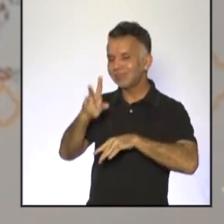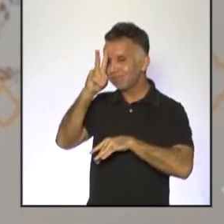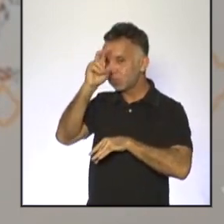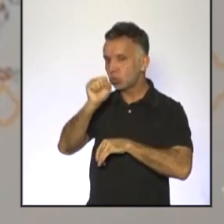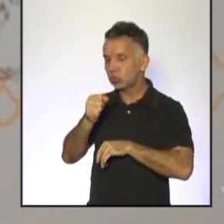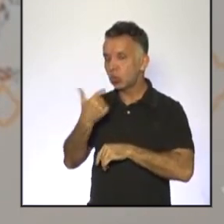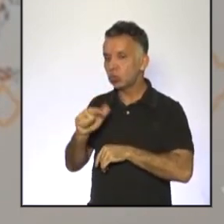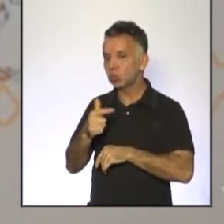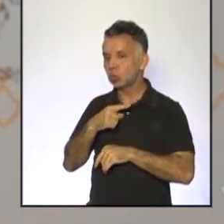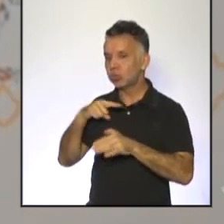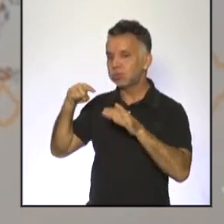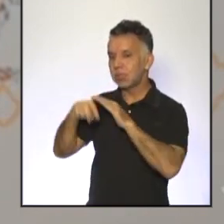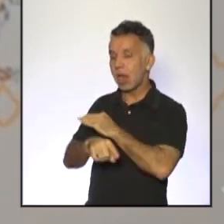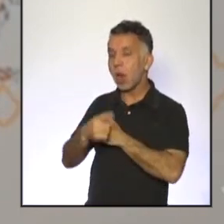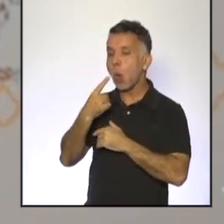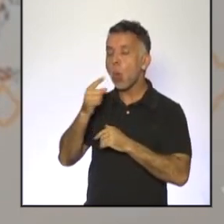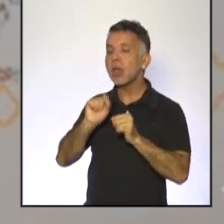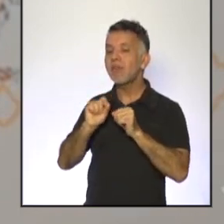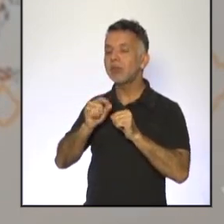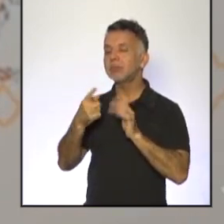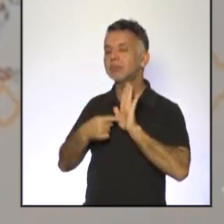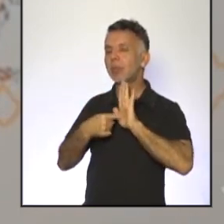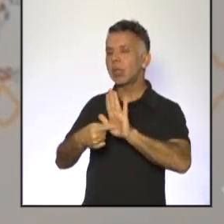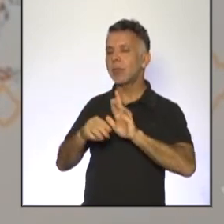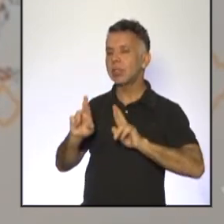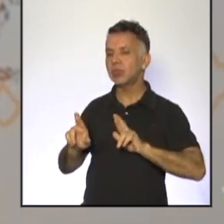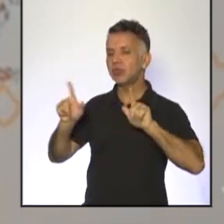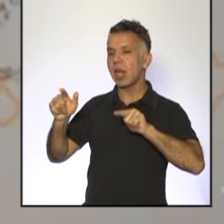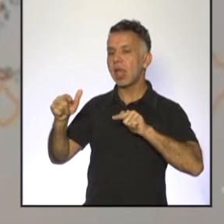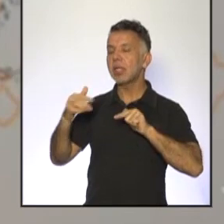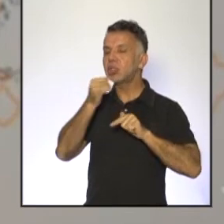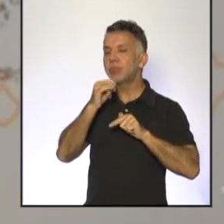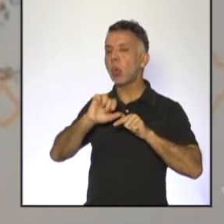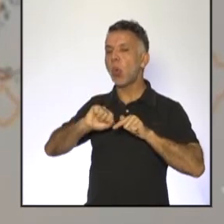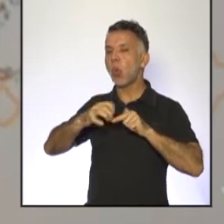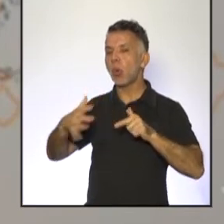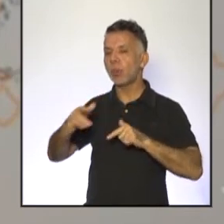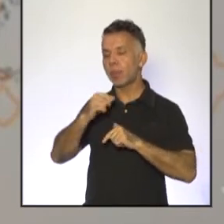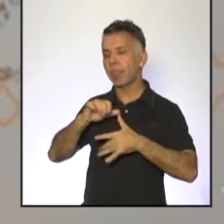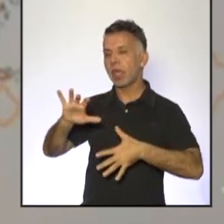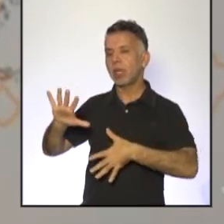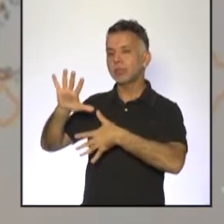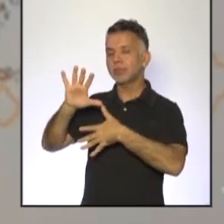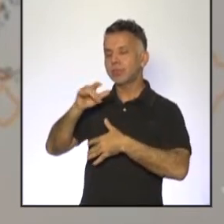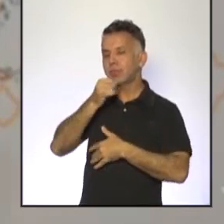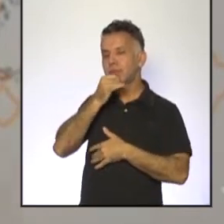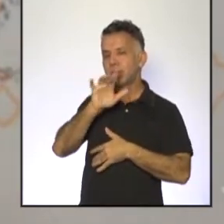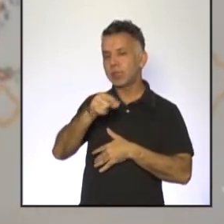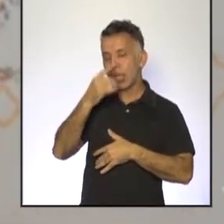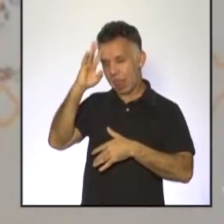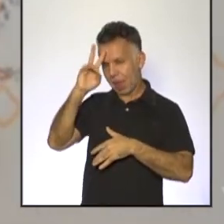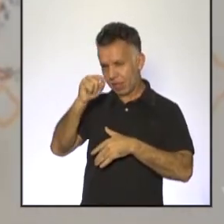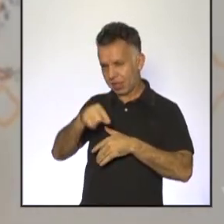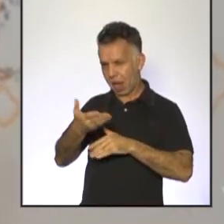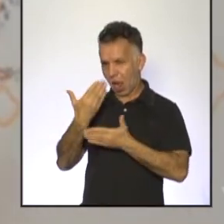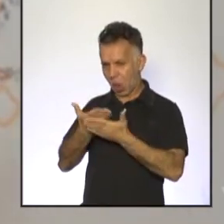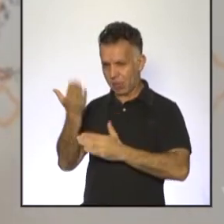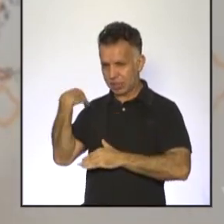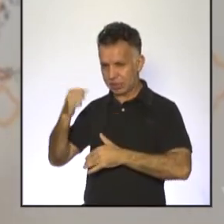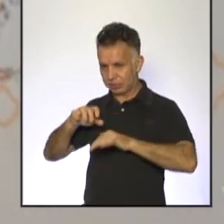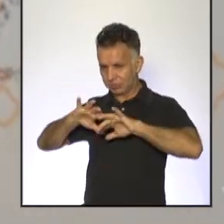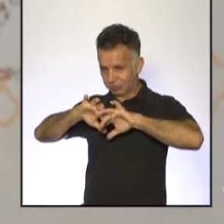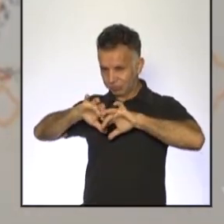vai acontecer para divergir um continente? Na aula passada eu expliquei para vocês que a Pangeia se fragmentou em